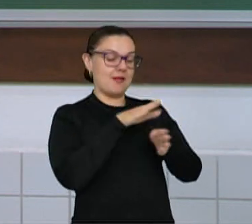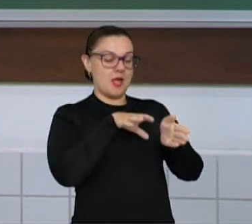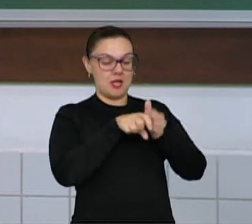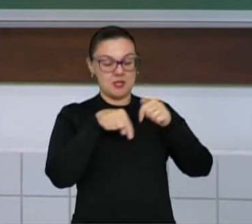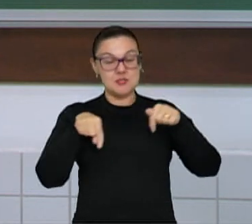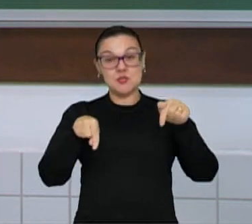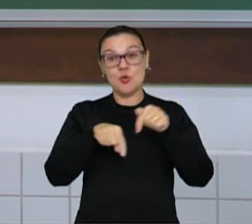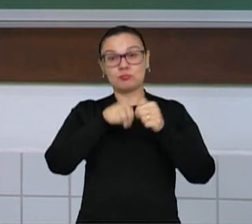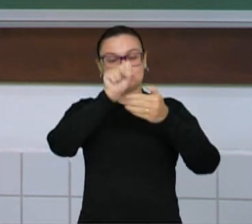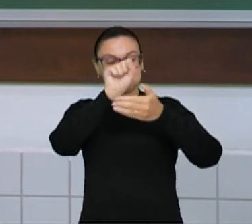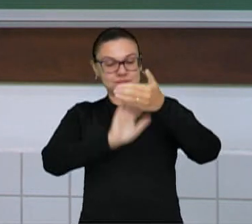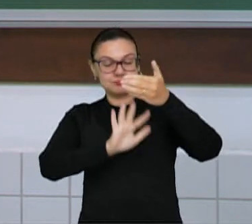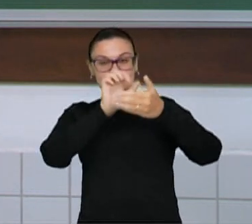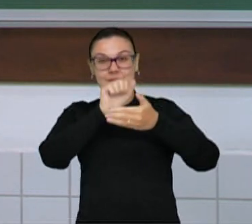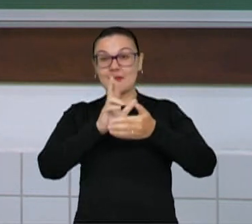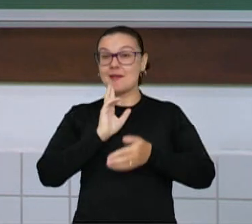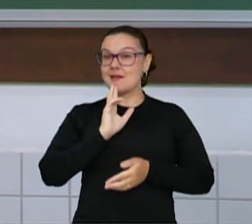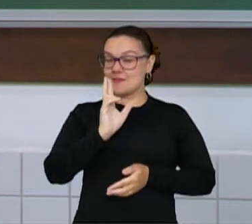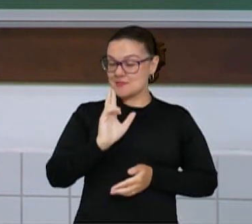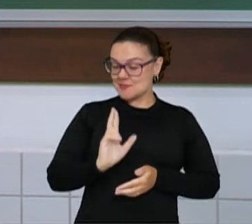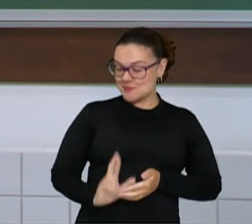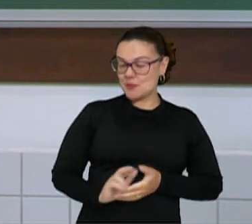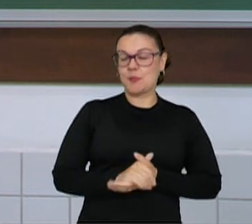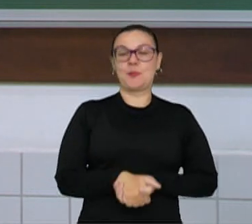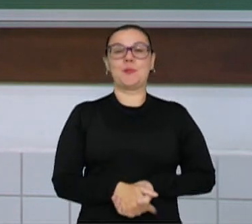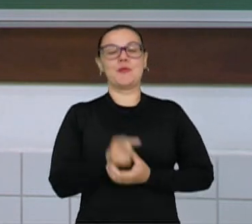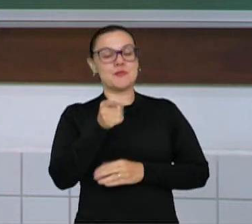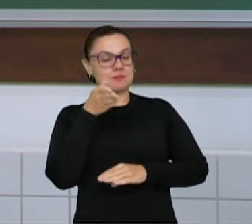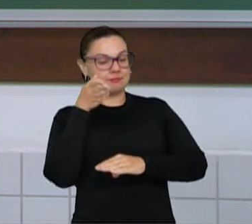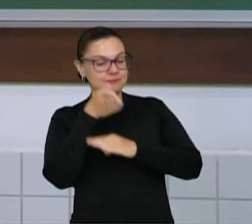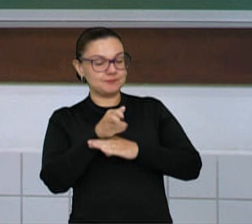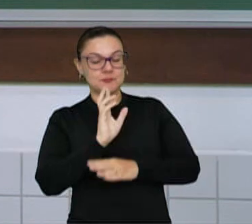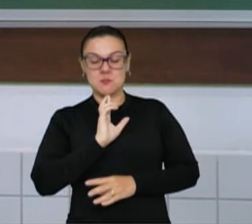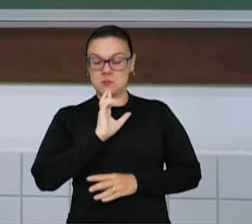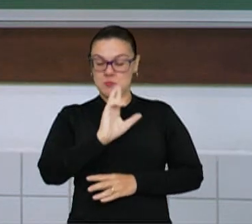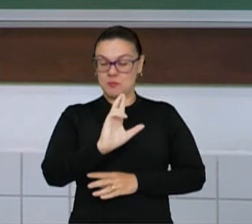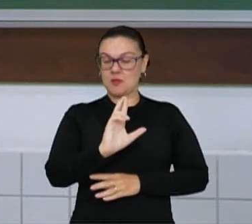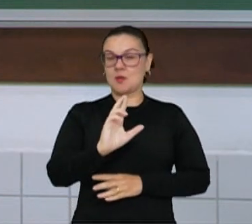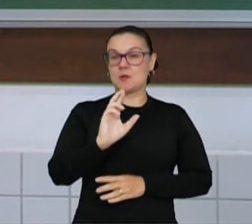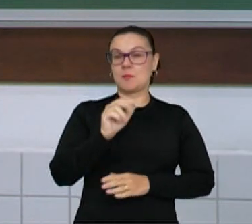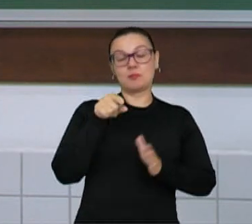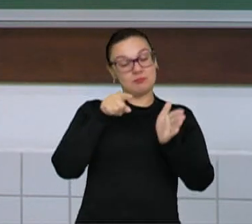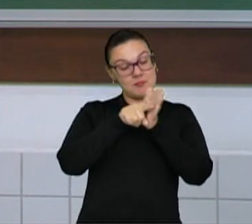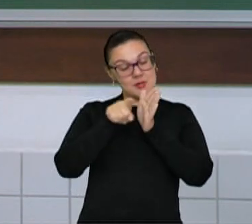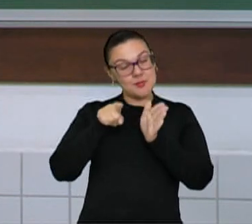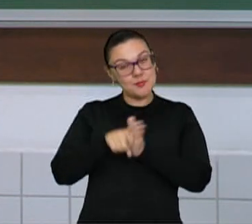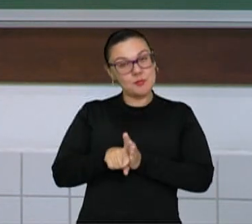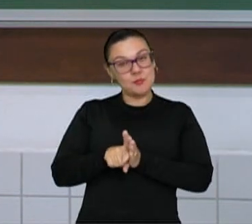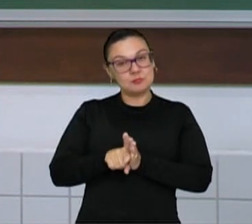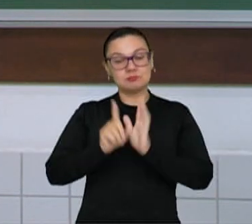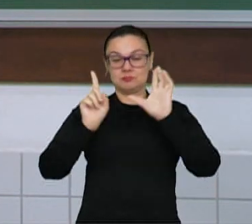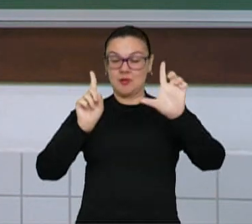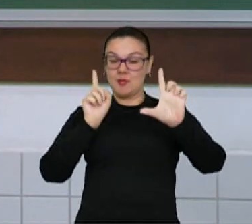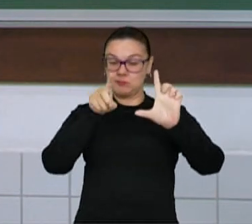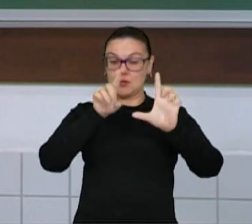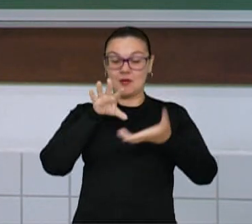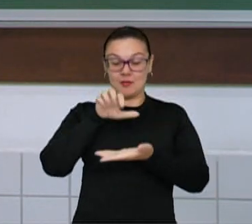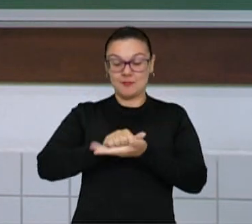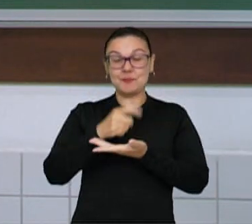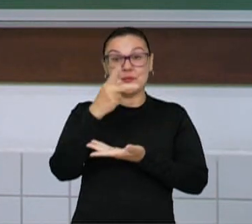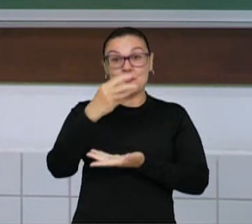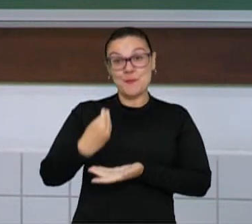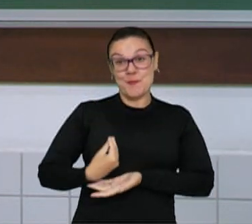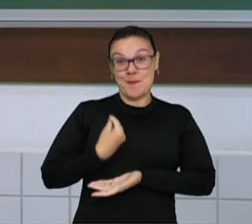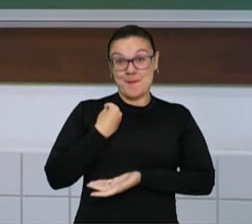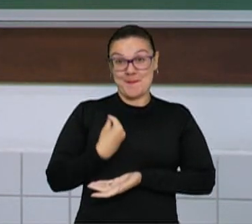2 atividadezinhas lá prontas para você. Você vai lá, responde essas 2 atividades para você garantir a tua presença. Essas atividades